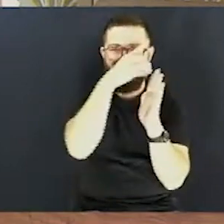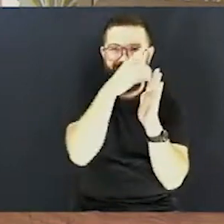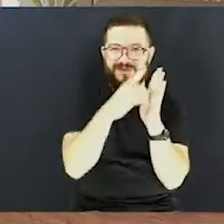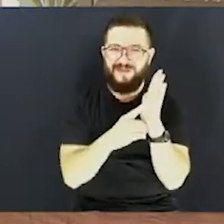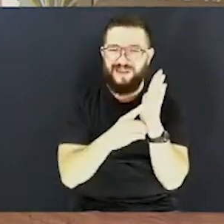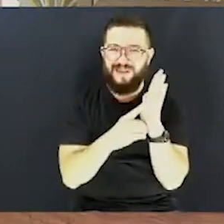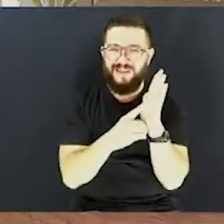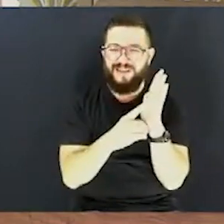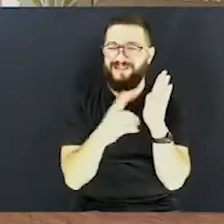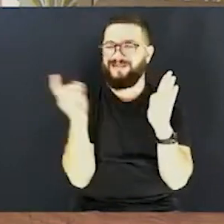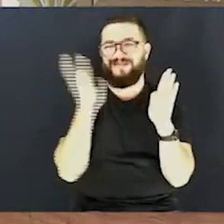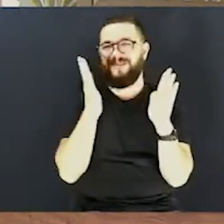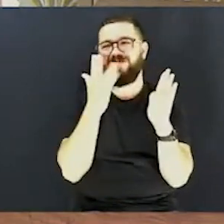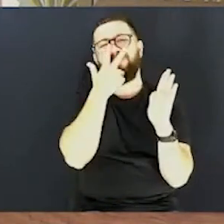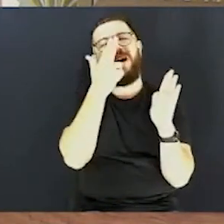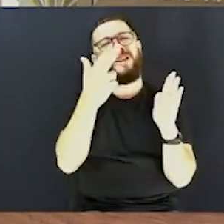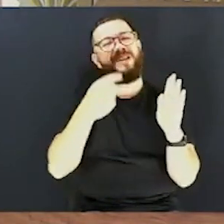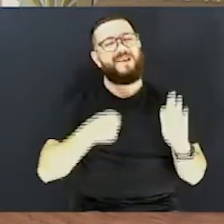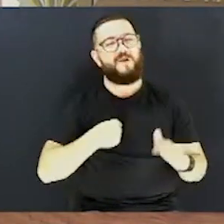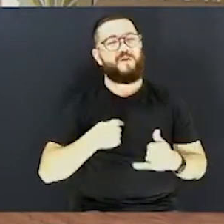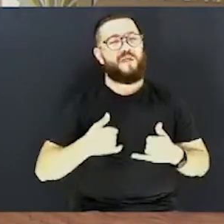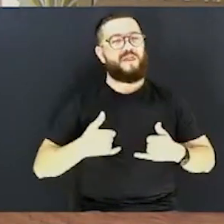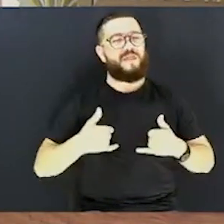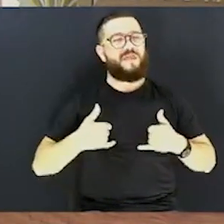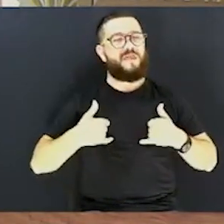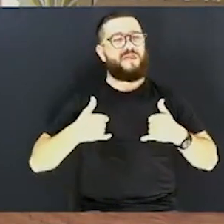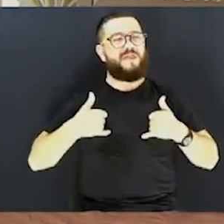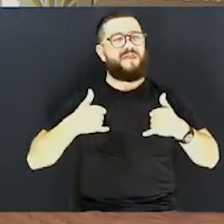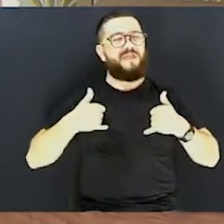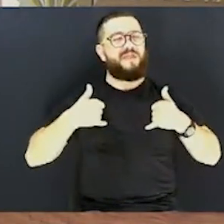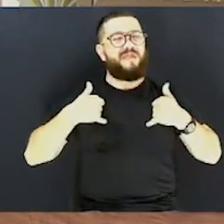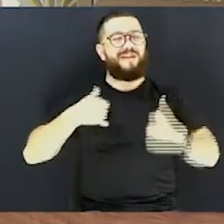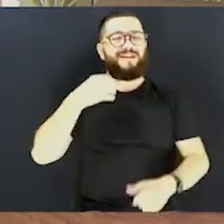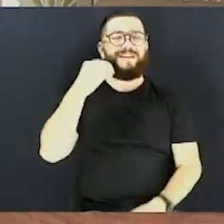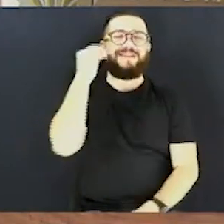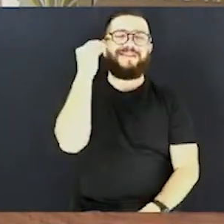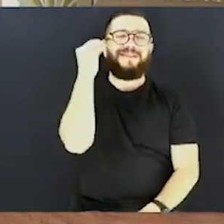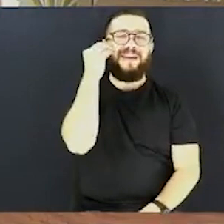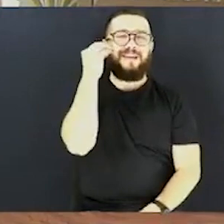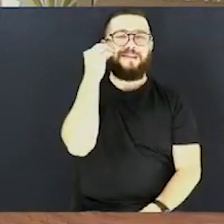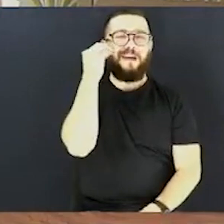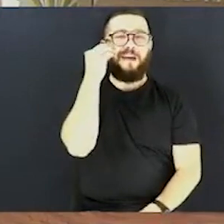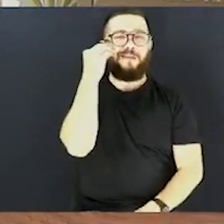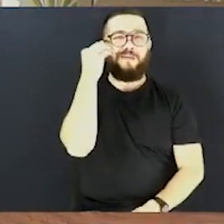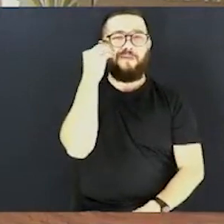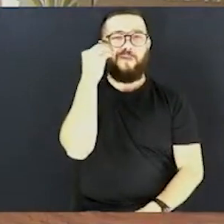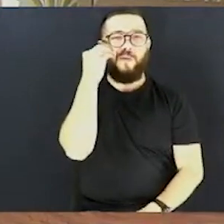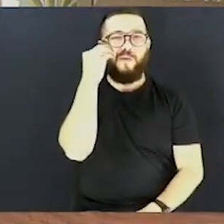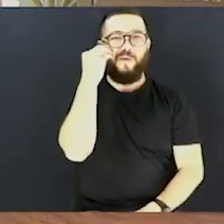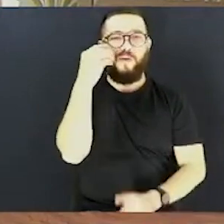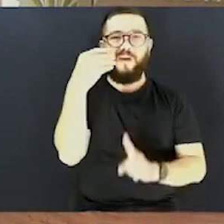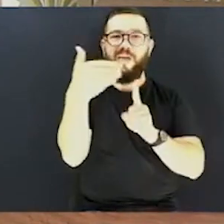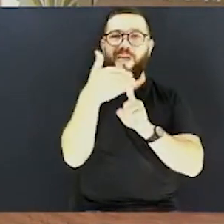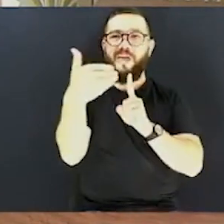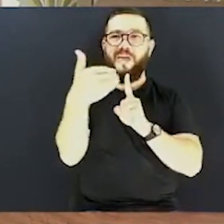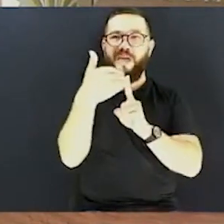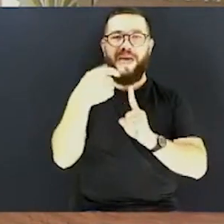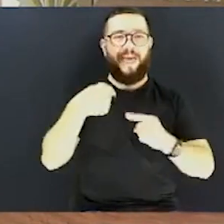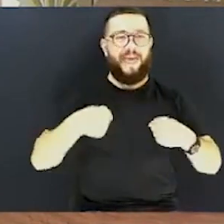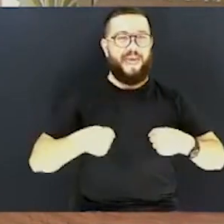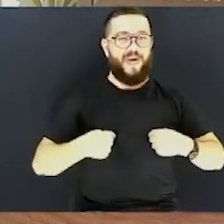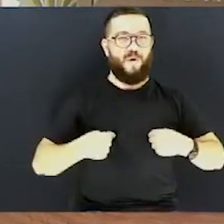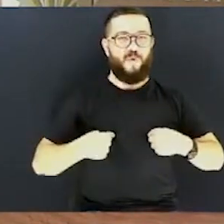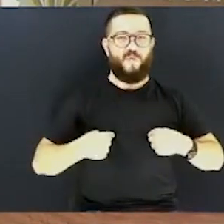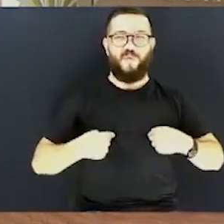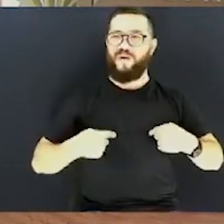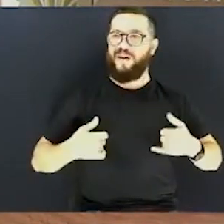parte tentar trazer para minha pessoa a autoria de um projeto desse. Esse é um projeto que foi construído dentro